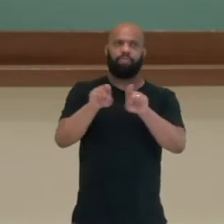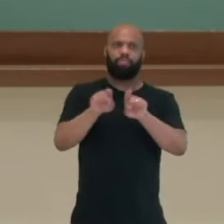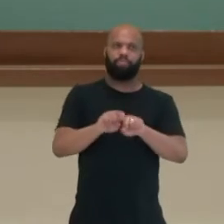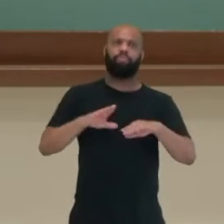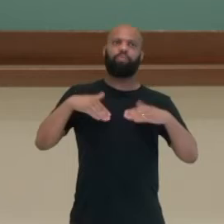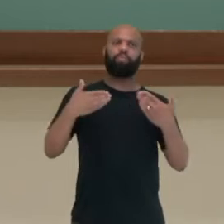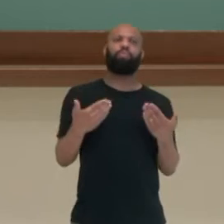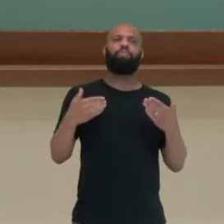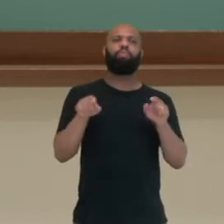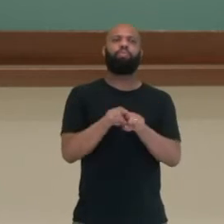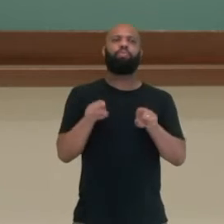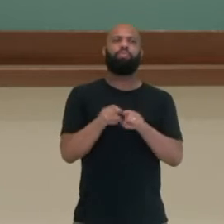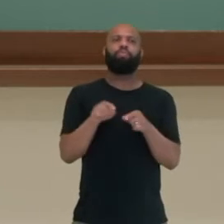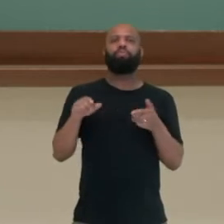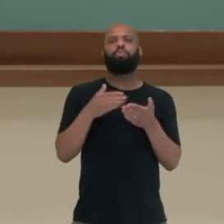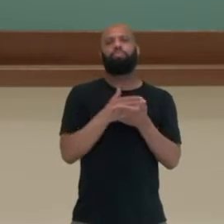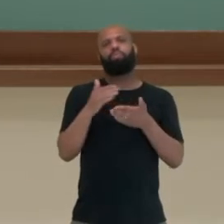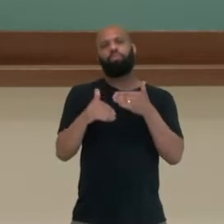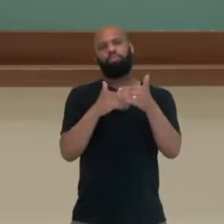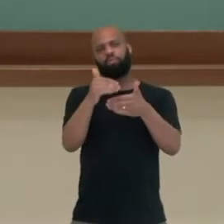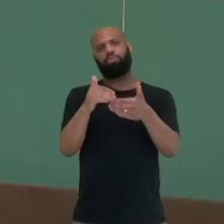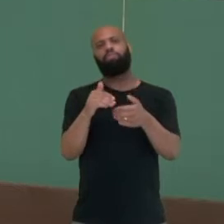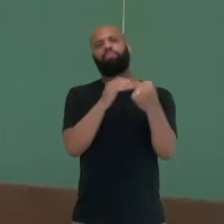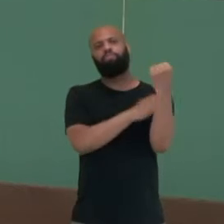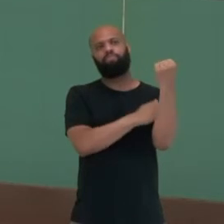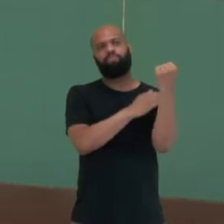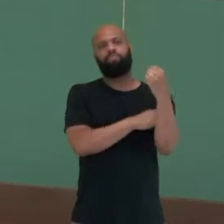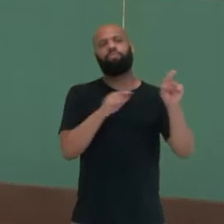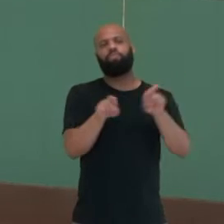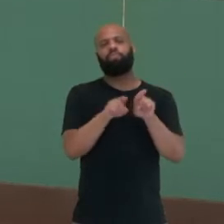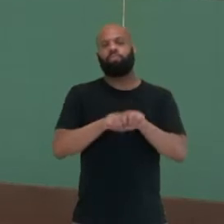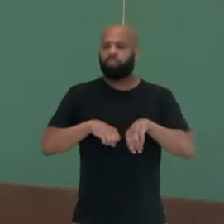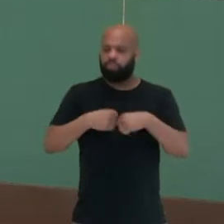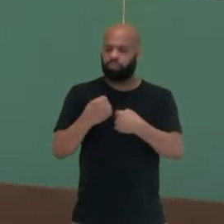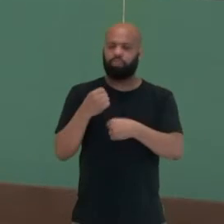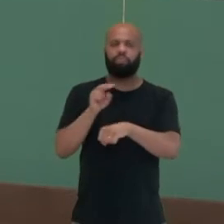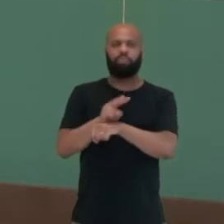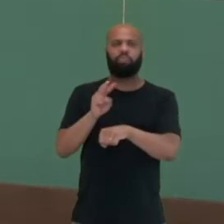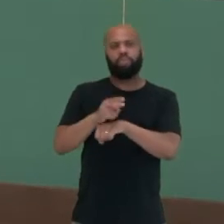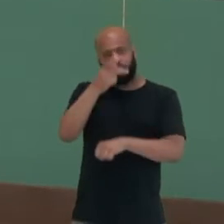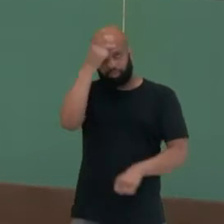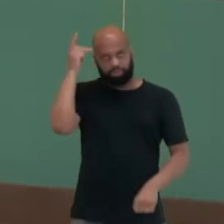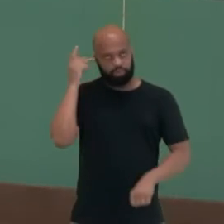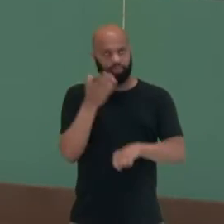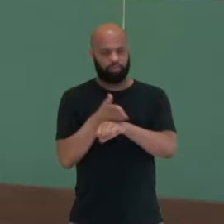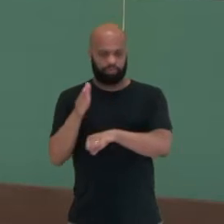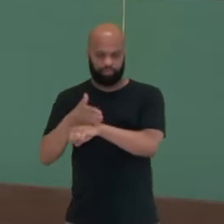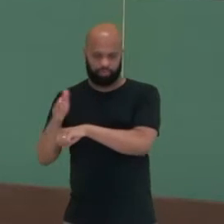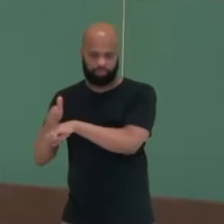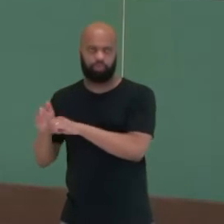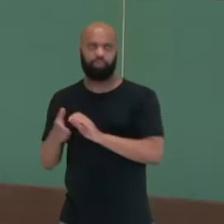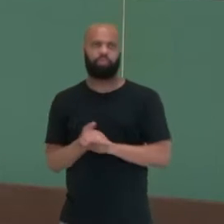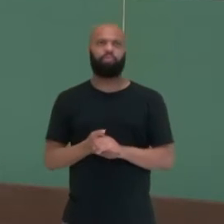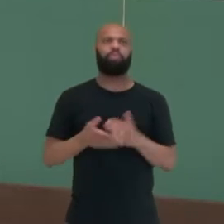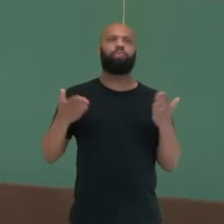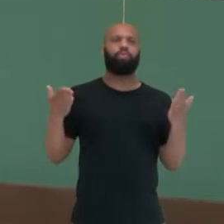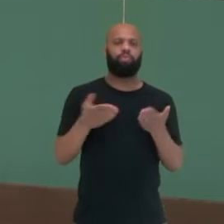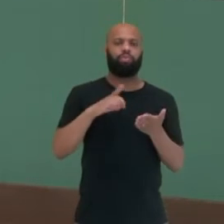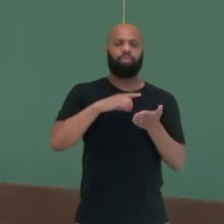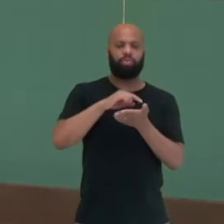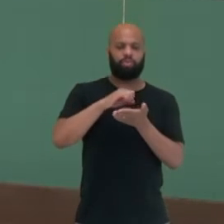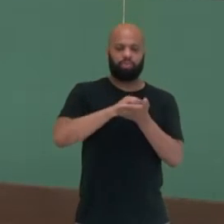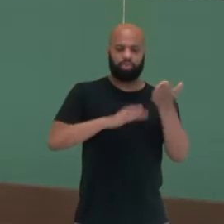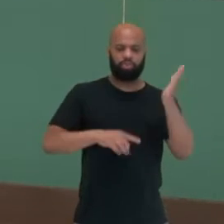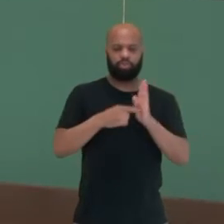com isso também desenvolveu-se a agilidade, a força e a autodefesa das pessoas que praticam. E a gente chega no nosso